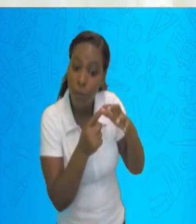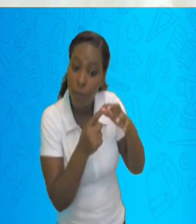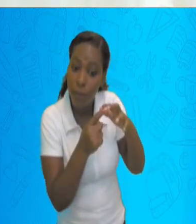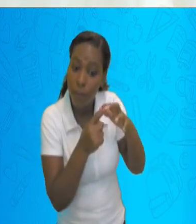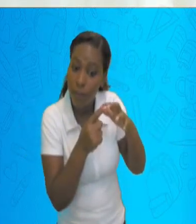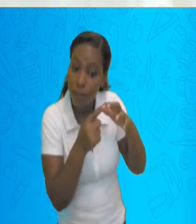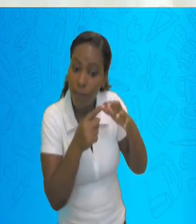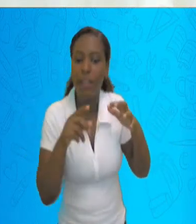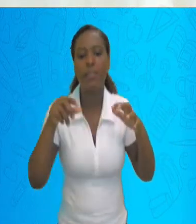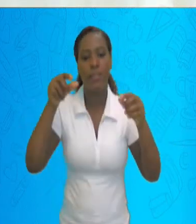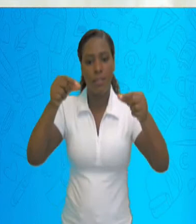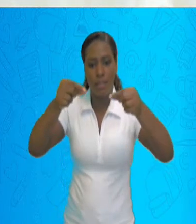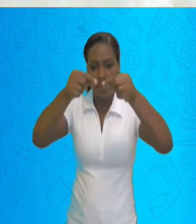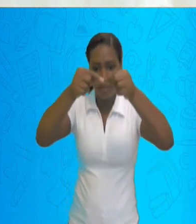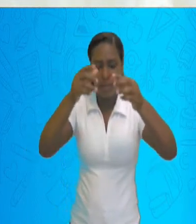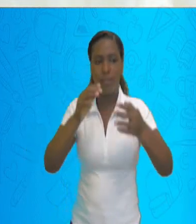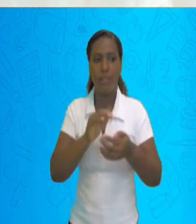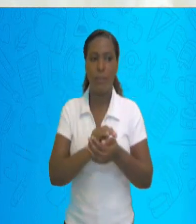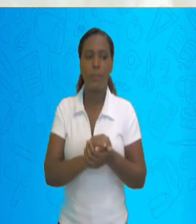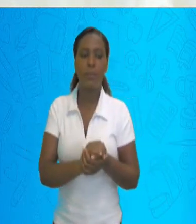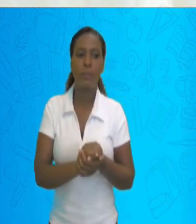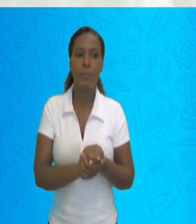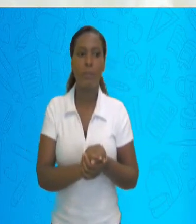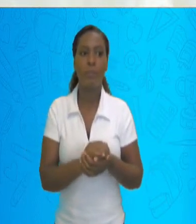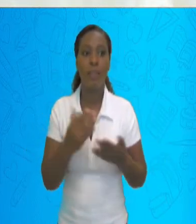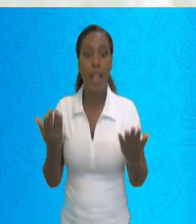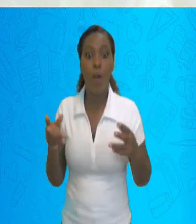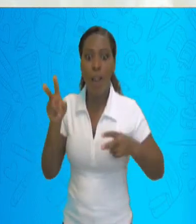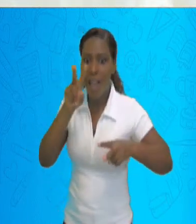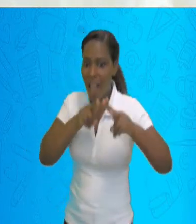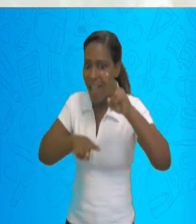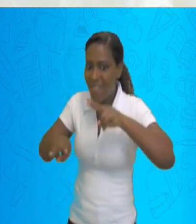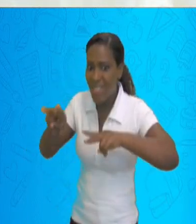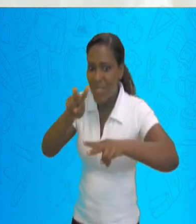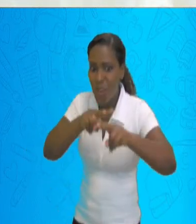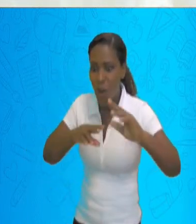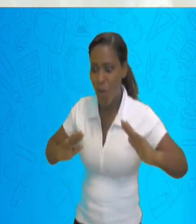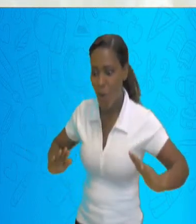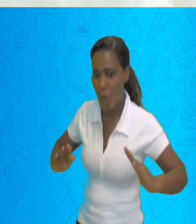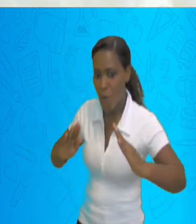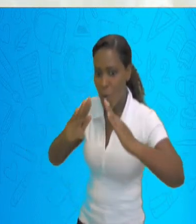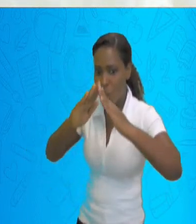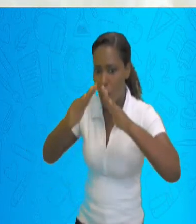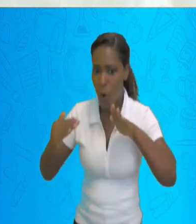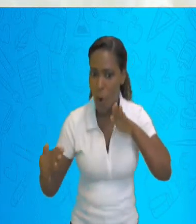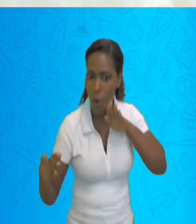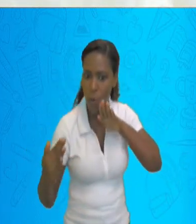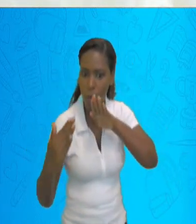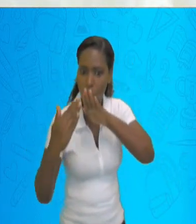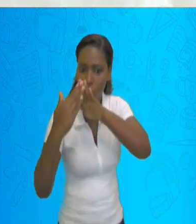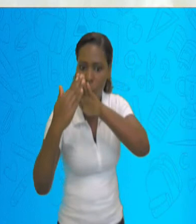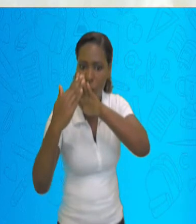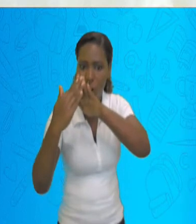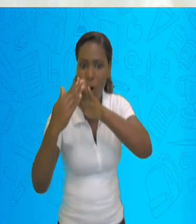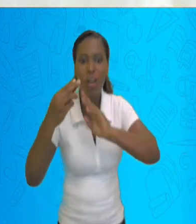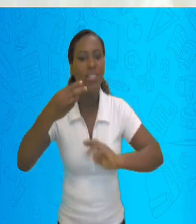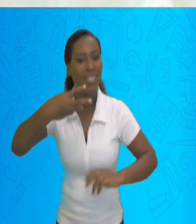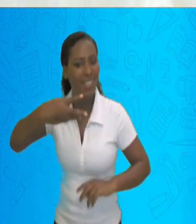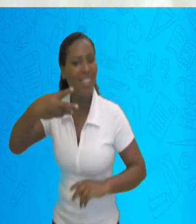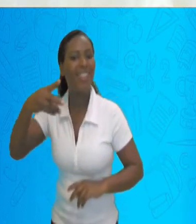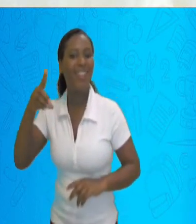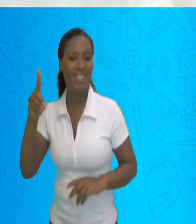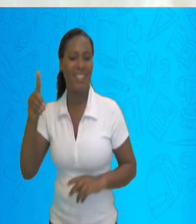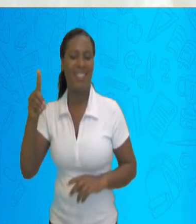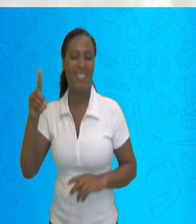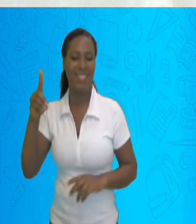Depois de feito isso, nós conseguimos visualizar o sólido geométrico com mais